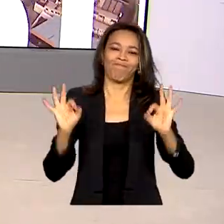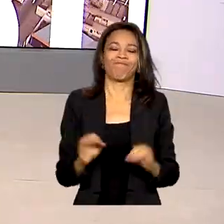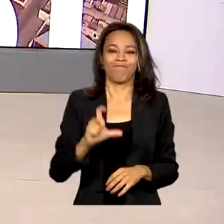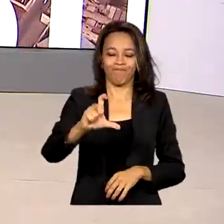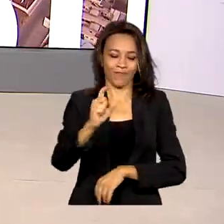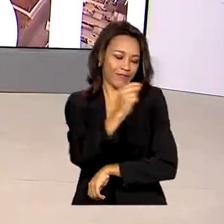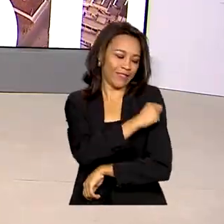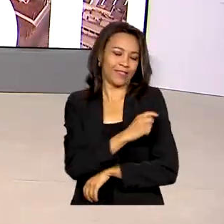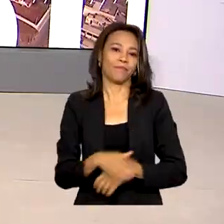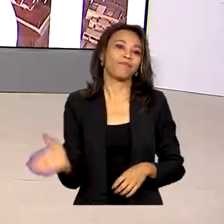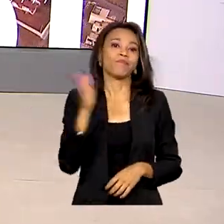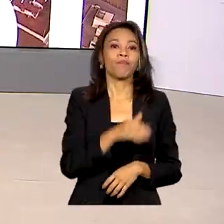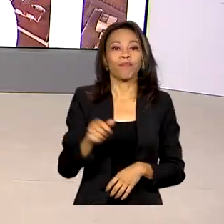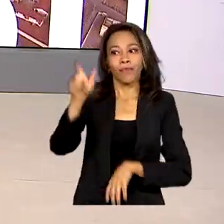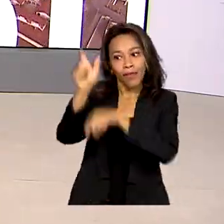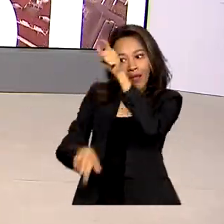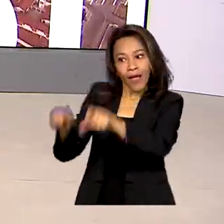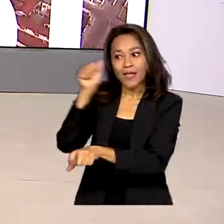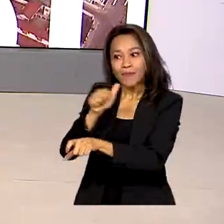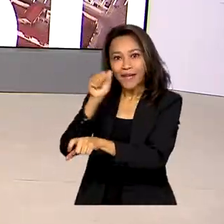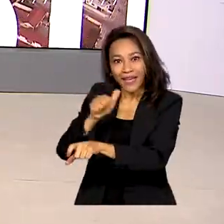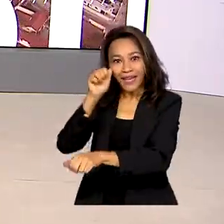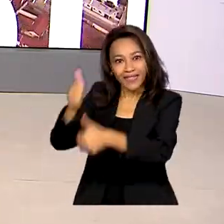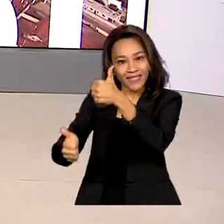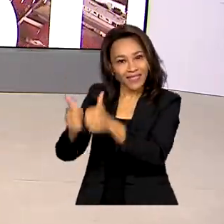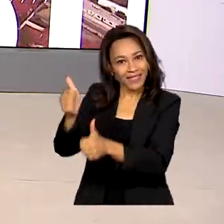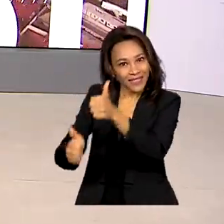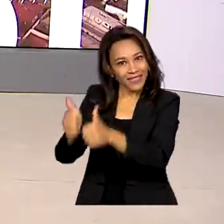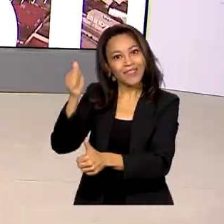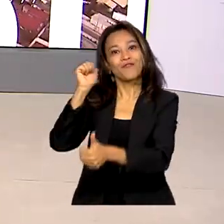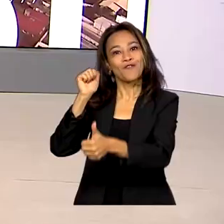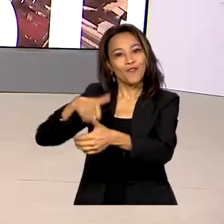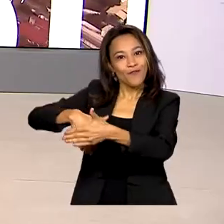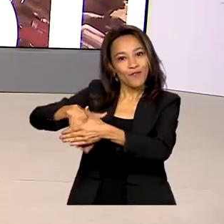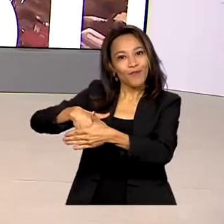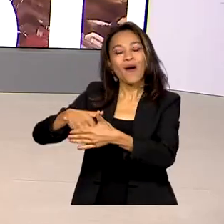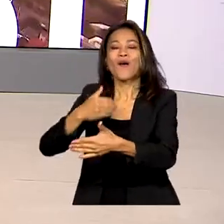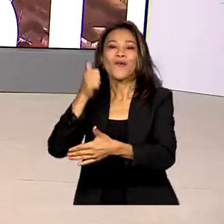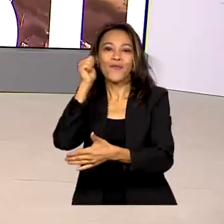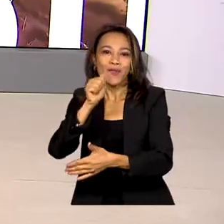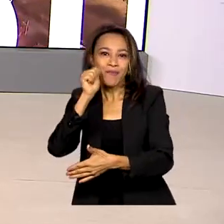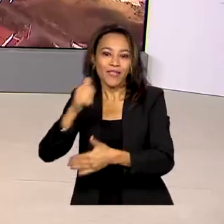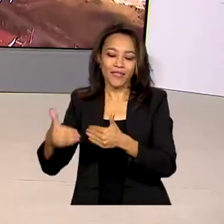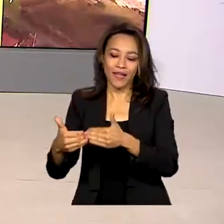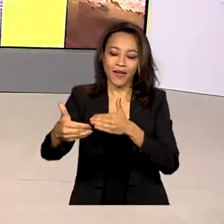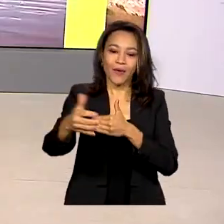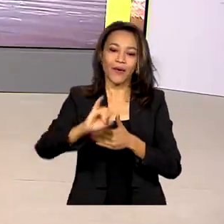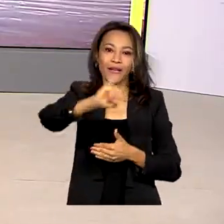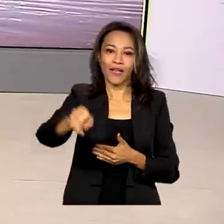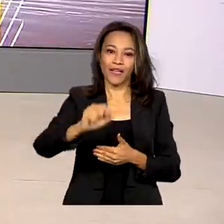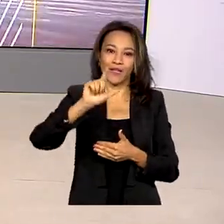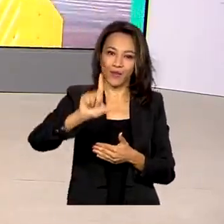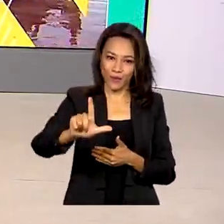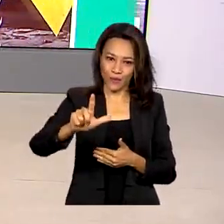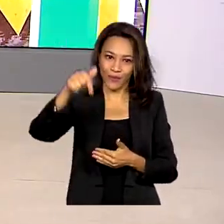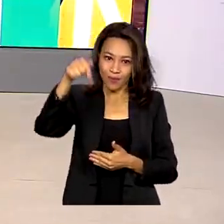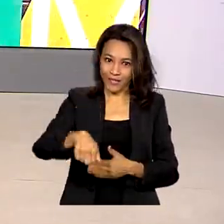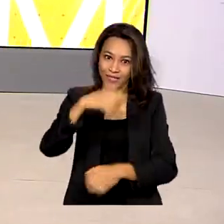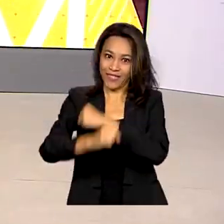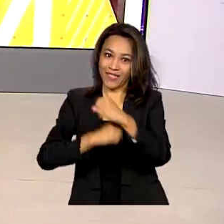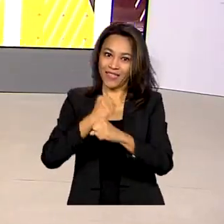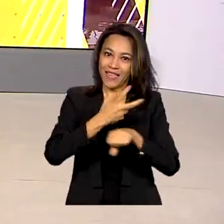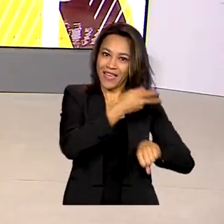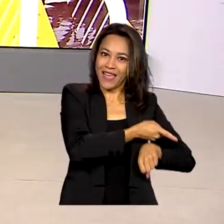as mulheres da Seleção Brasileira vão disputar a Copa do Mundo de futebol feminino em julho deste ano e a taça do Mundial